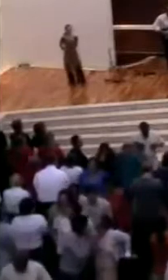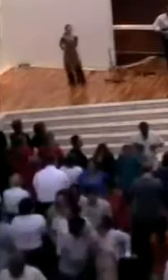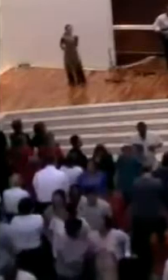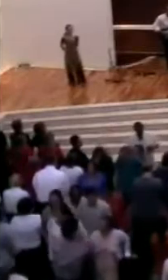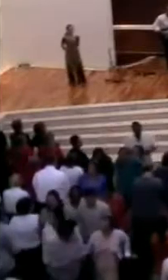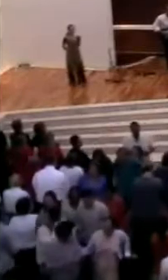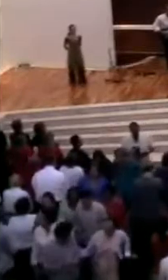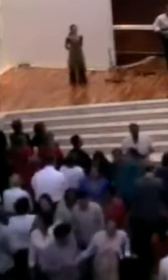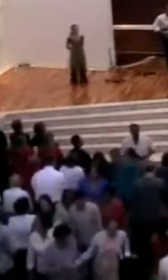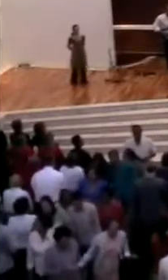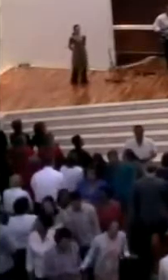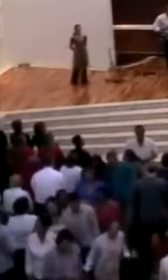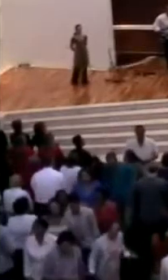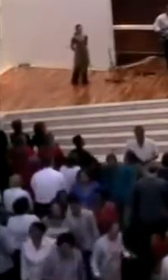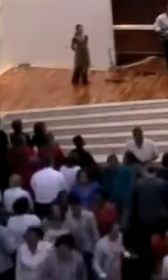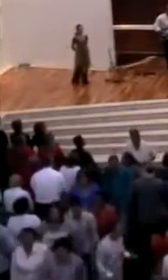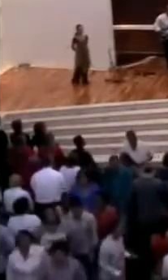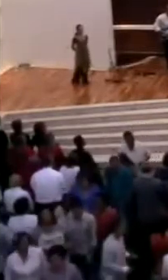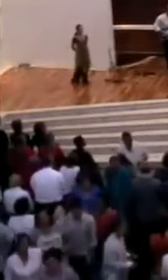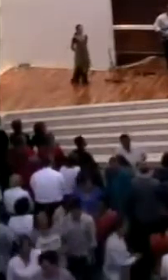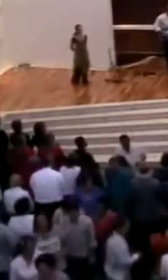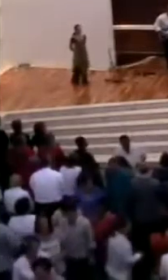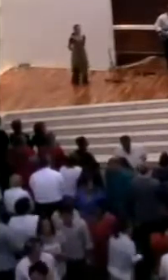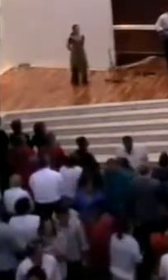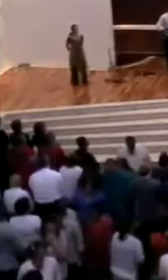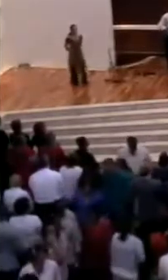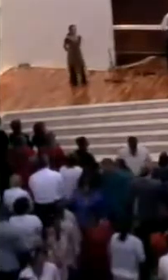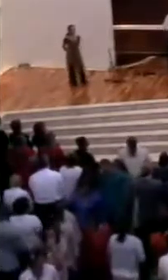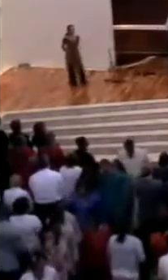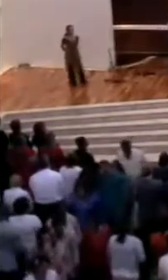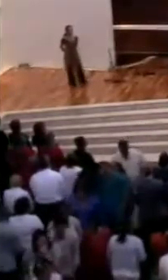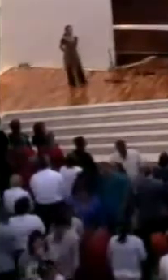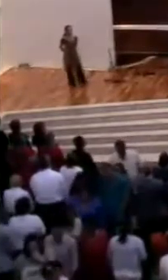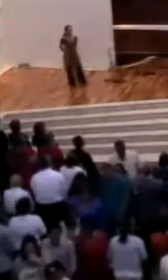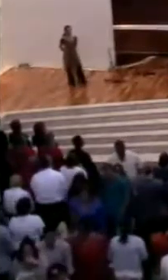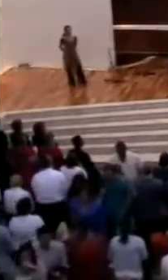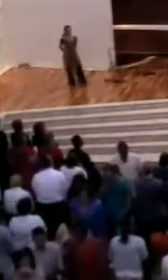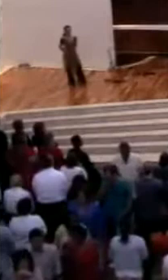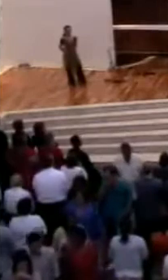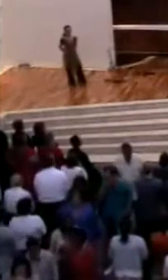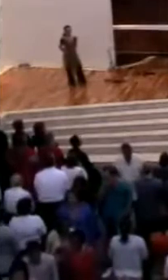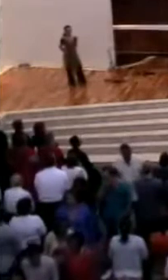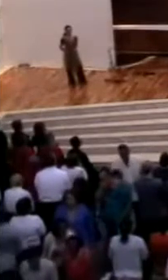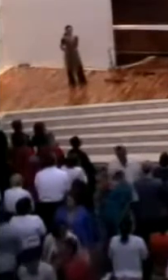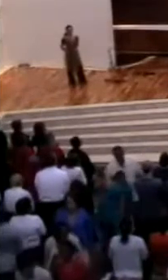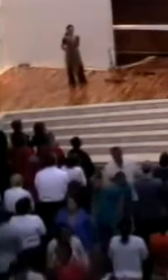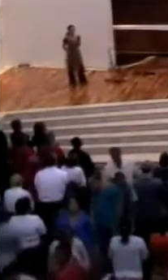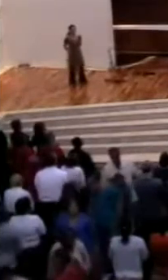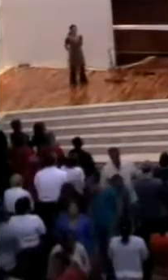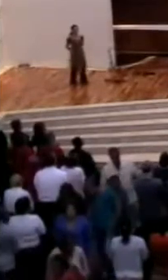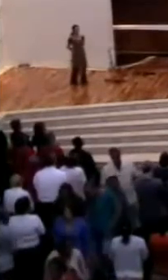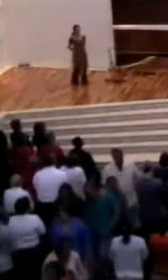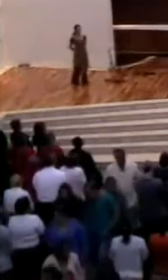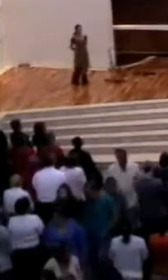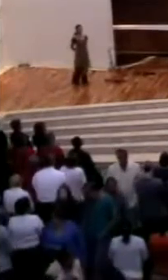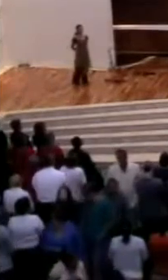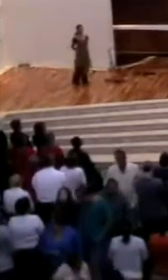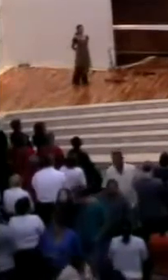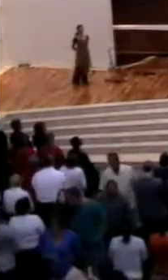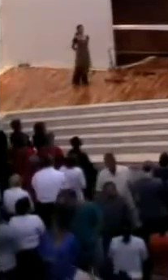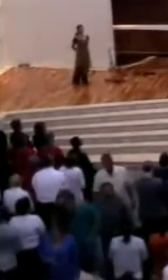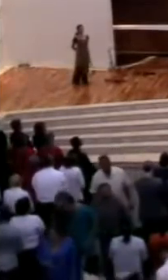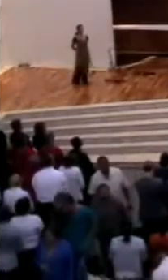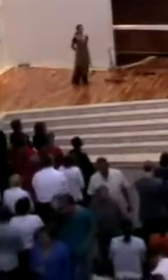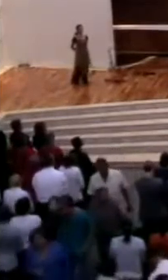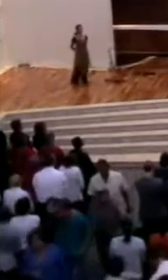Milagres, aqueles que você vê como impossível. Deus falou comigo, eu vou fazer. E eu